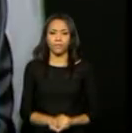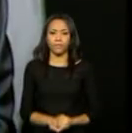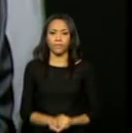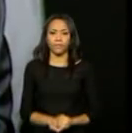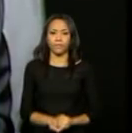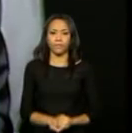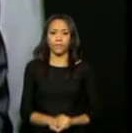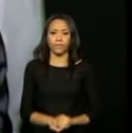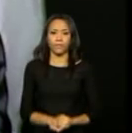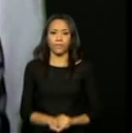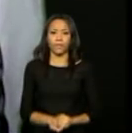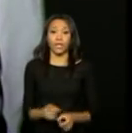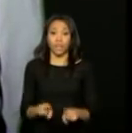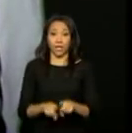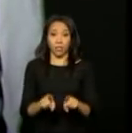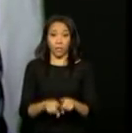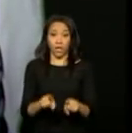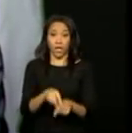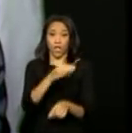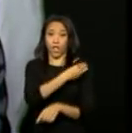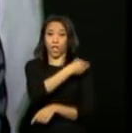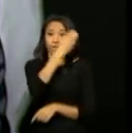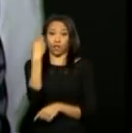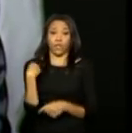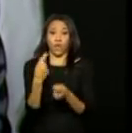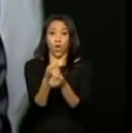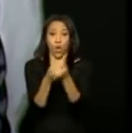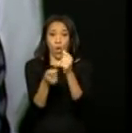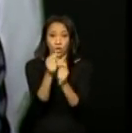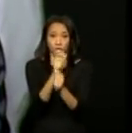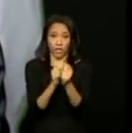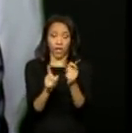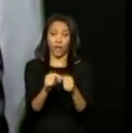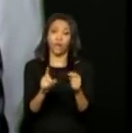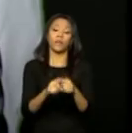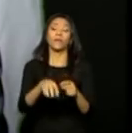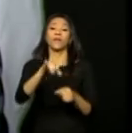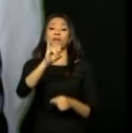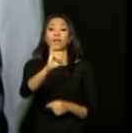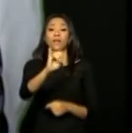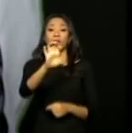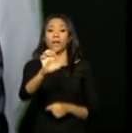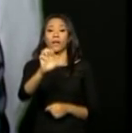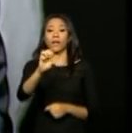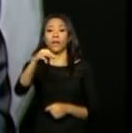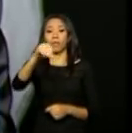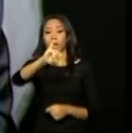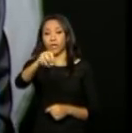De Nossa Senhora do Rosário dos Pretos, de Iemanjá e de Oxum.